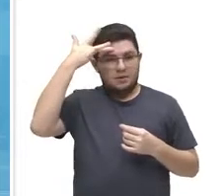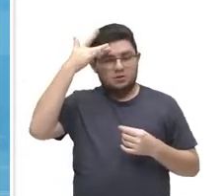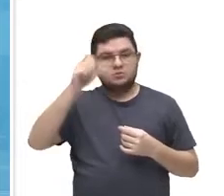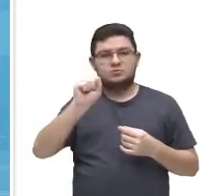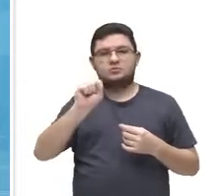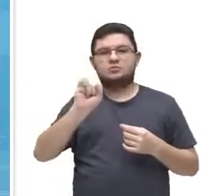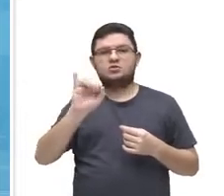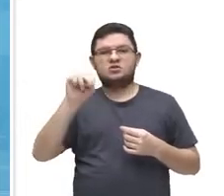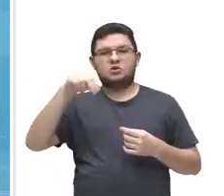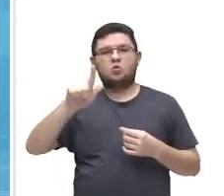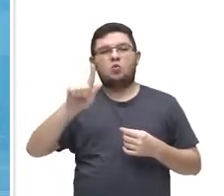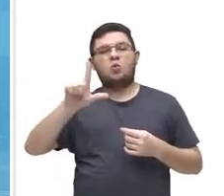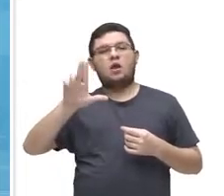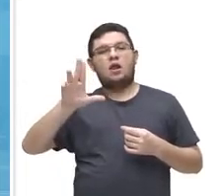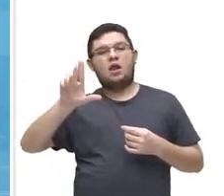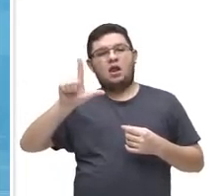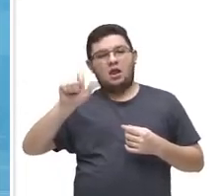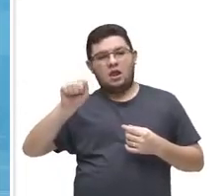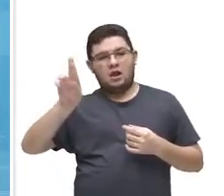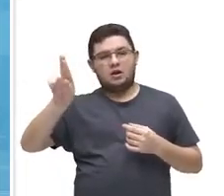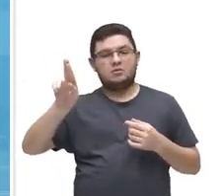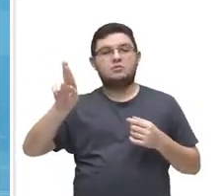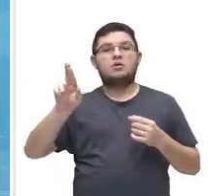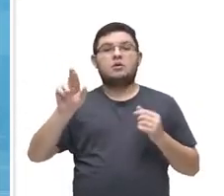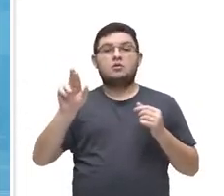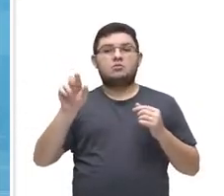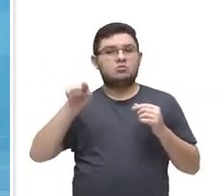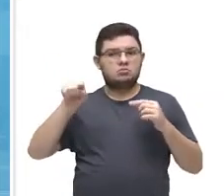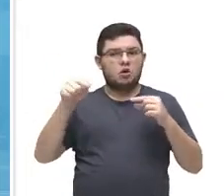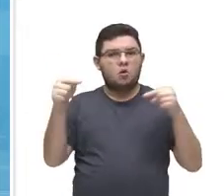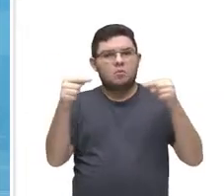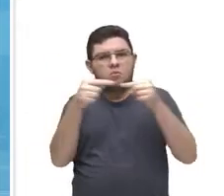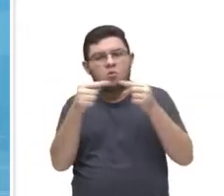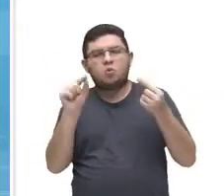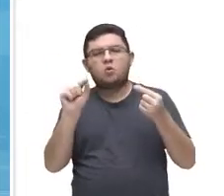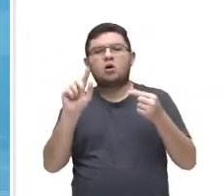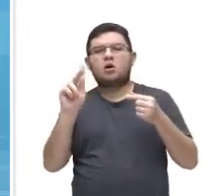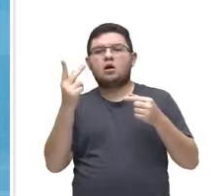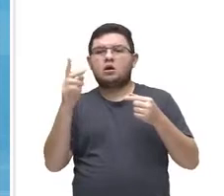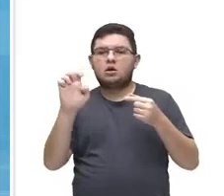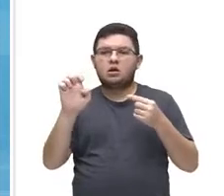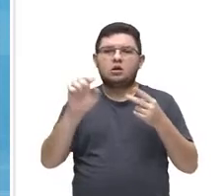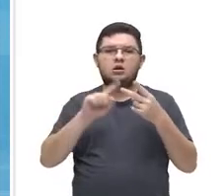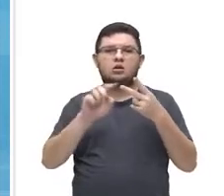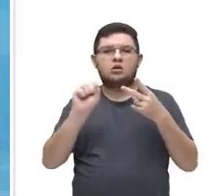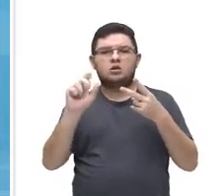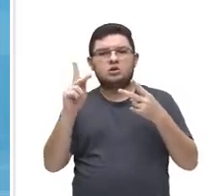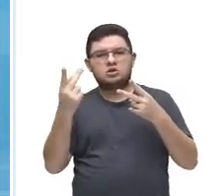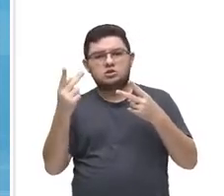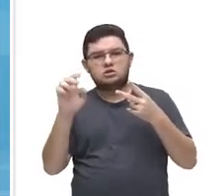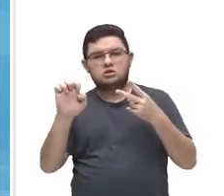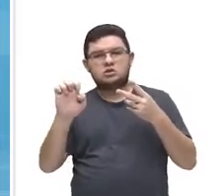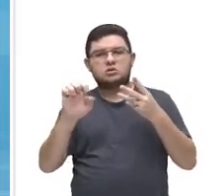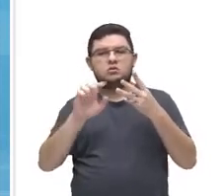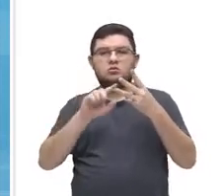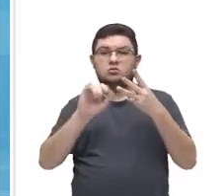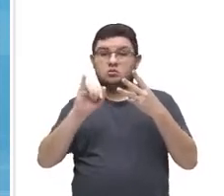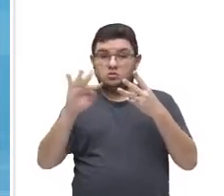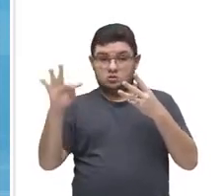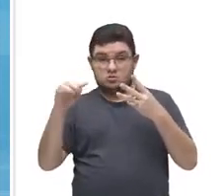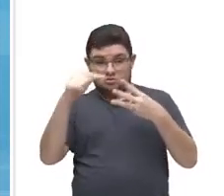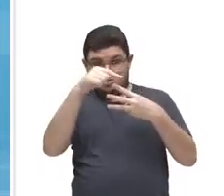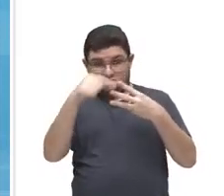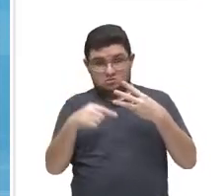she e it, ou uma palavra equivalente, quando eu tenho um desses sujeitos, né, de terceira pessoa, o verbo é acrescido de S.